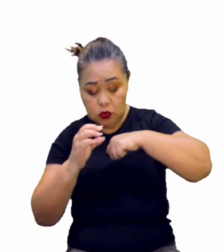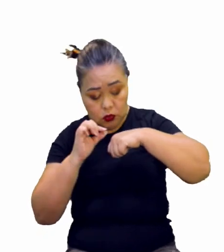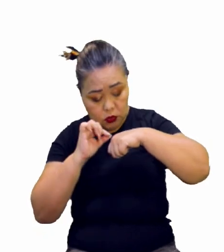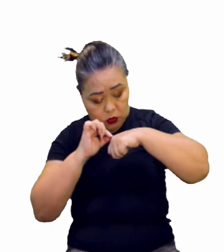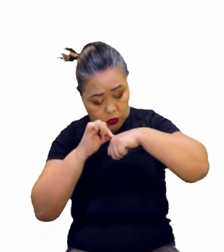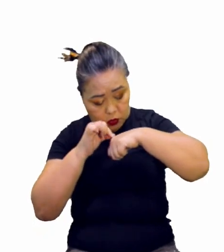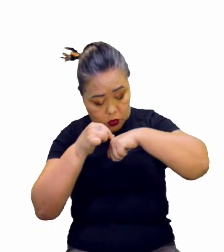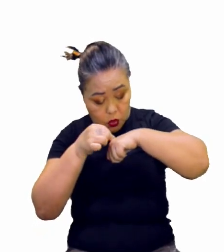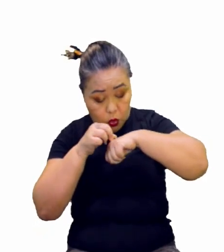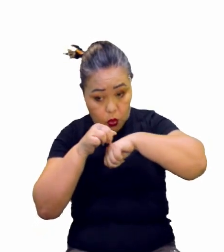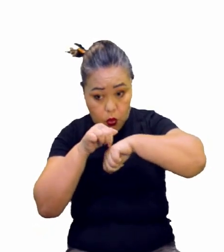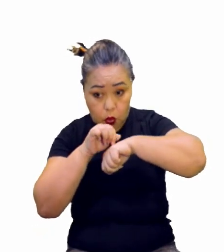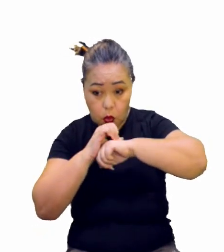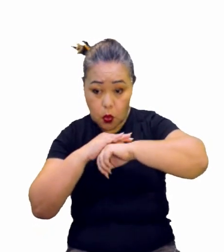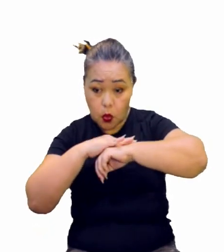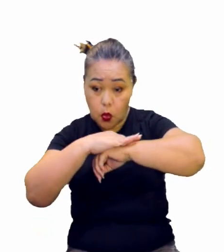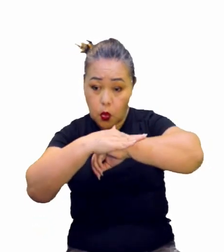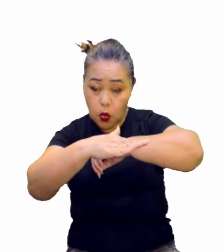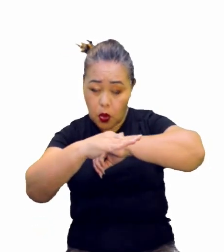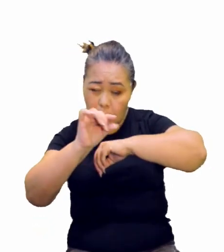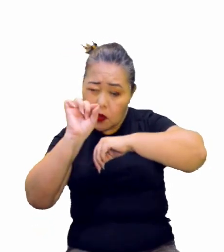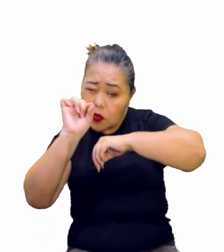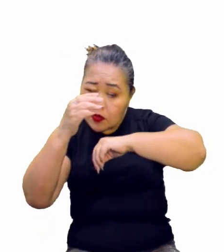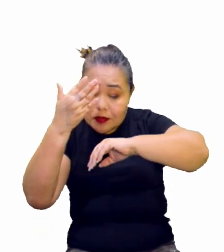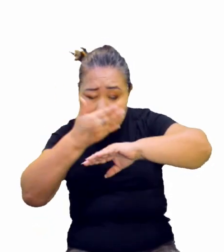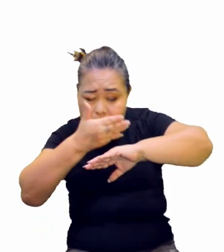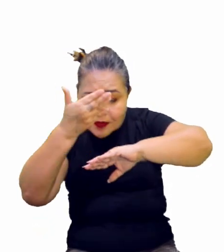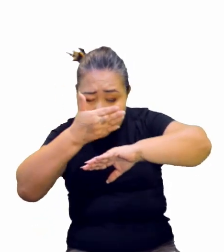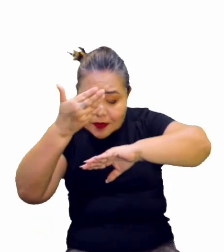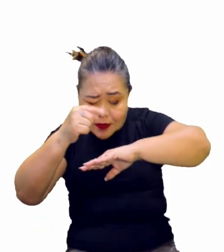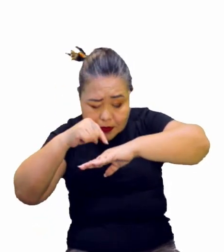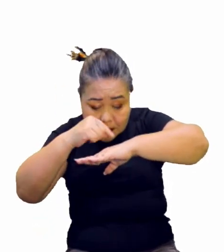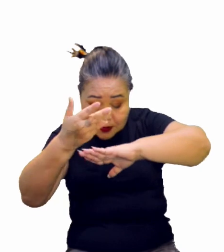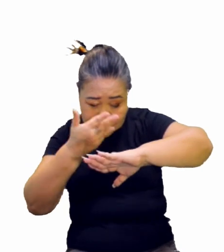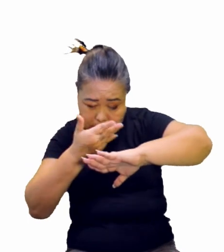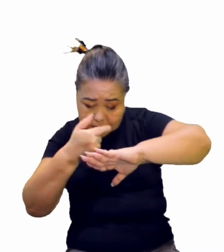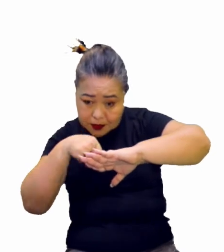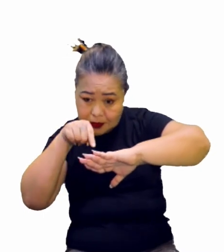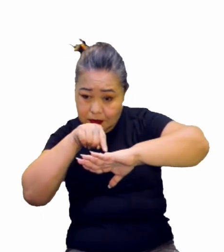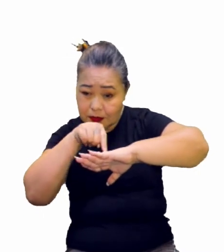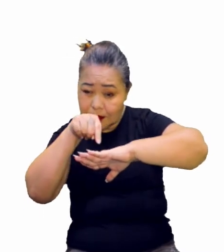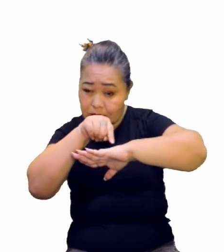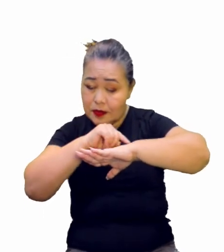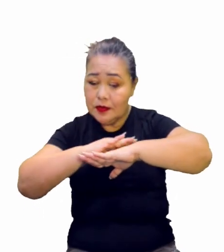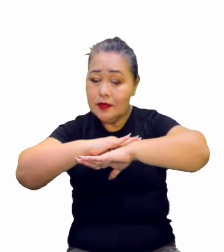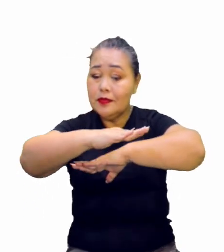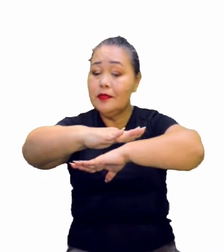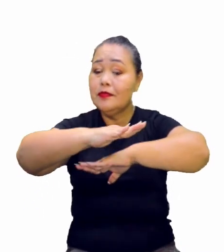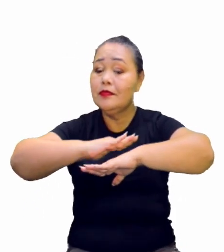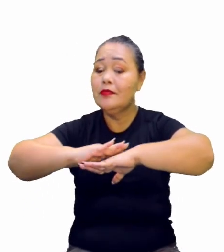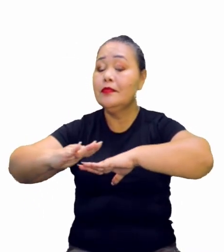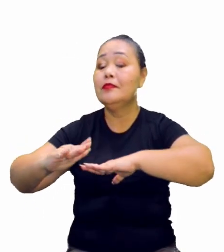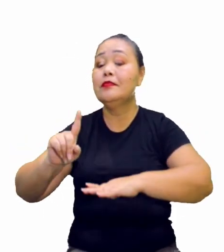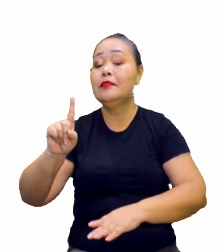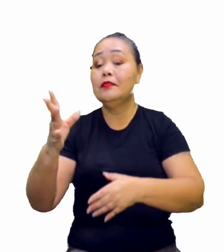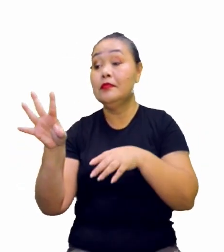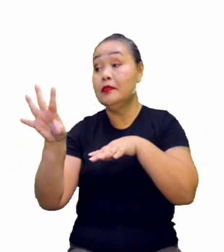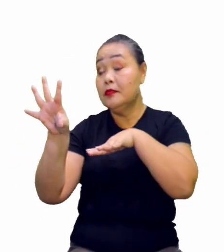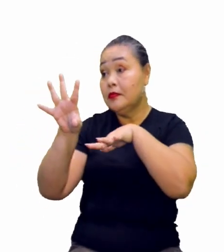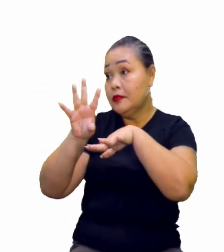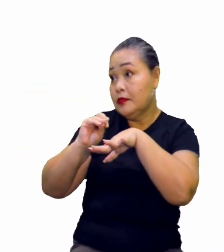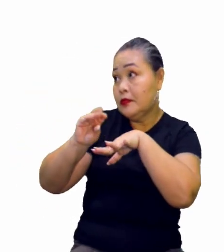microartrópodes no solo, que possibilitam a formação dessas vegetações, que atraem